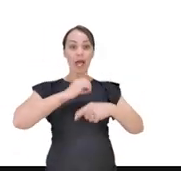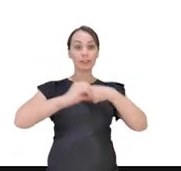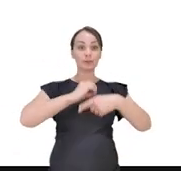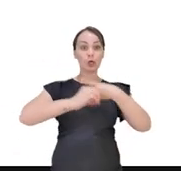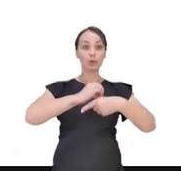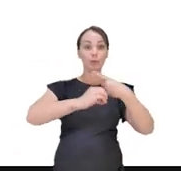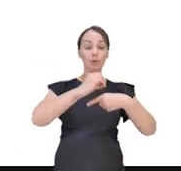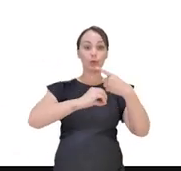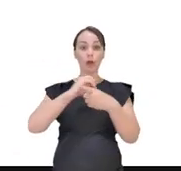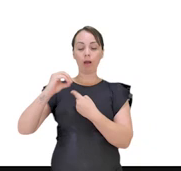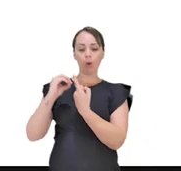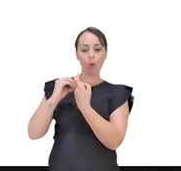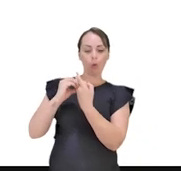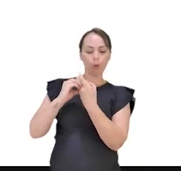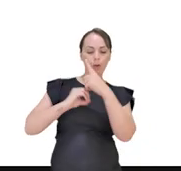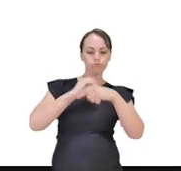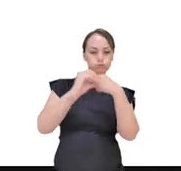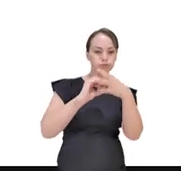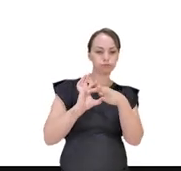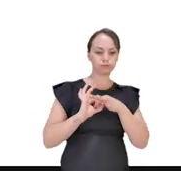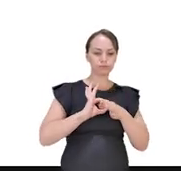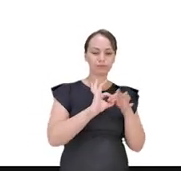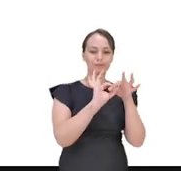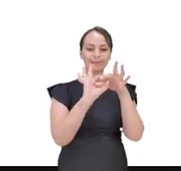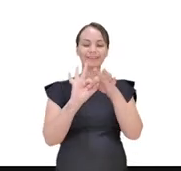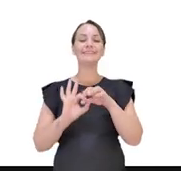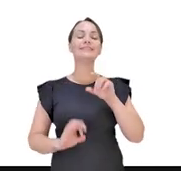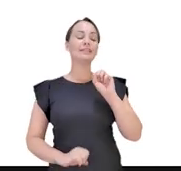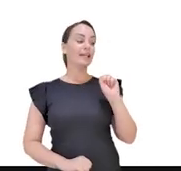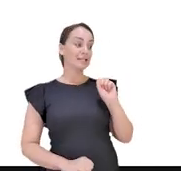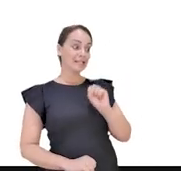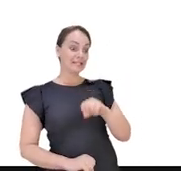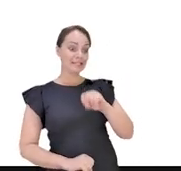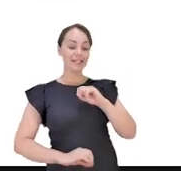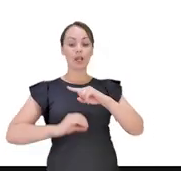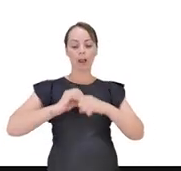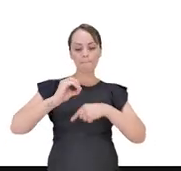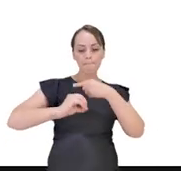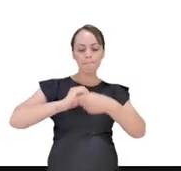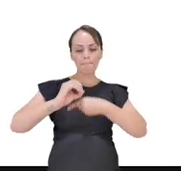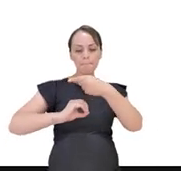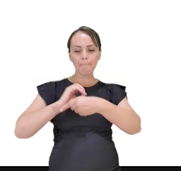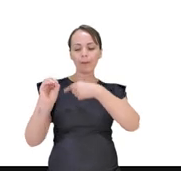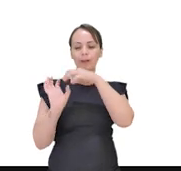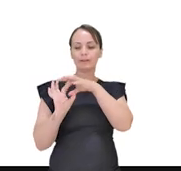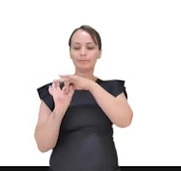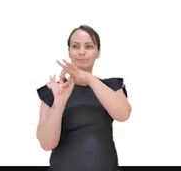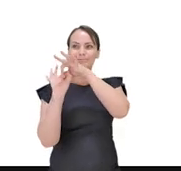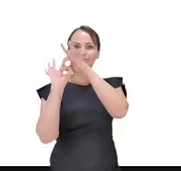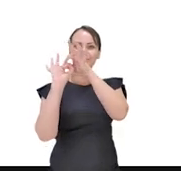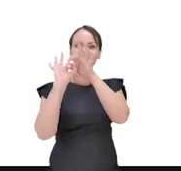associado, monoátomos associados, é isso? Seriam algumas moléculas que são polimerizadas, formando cadeias